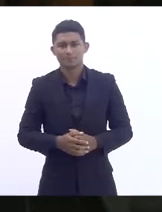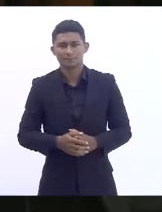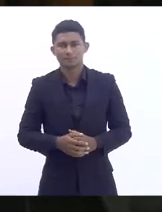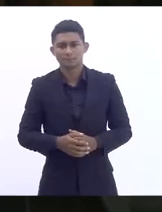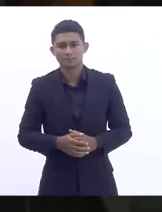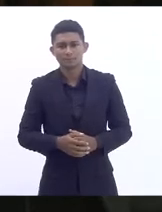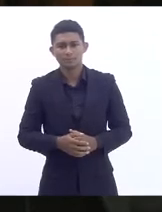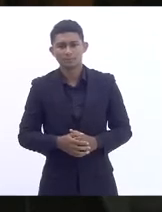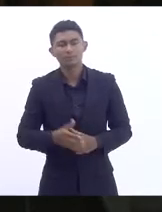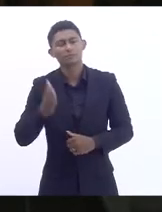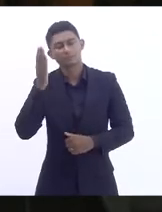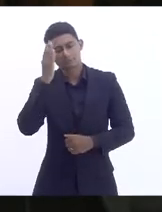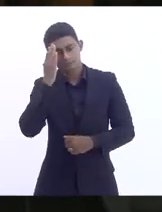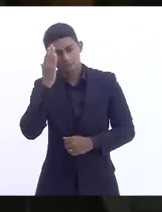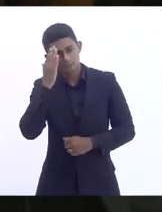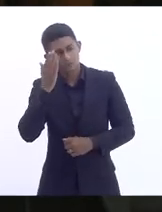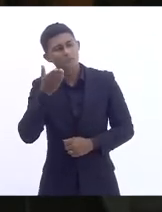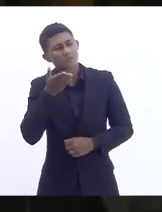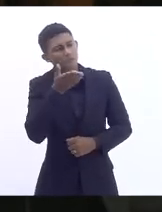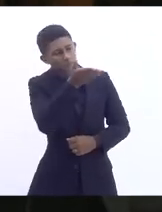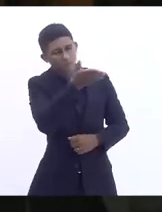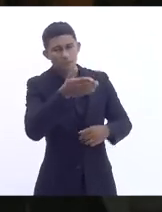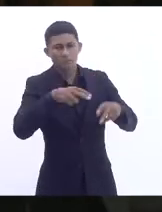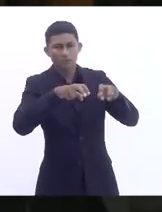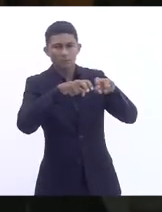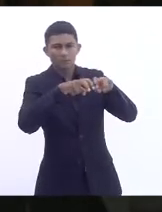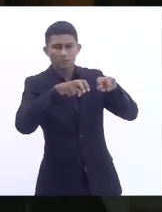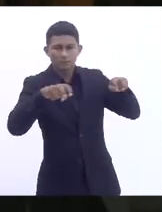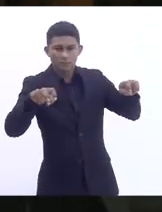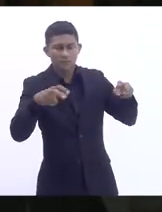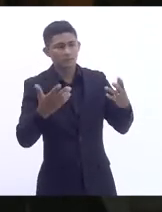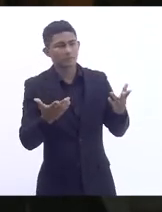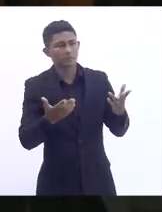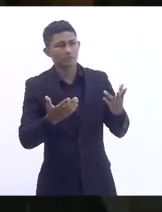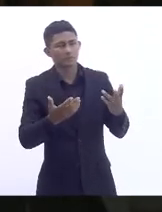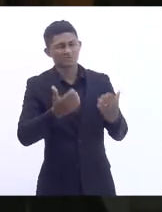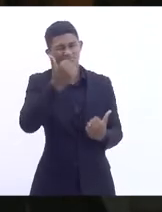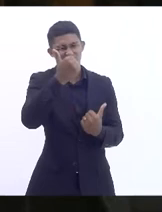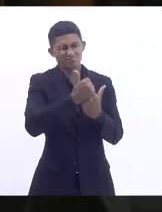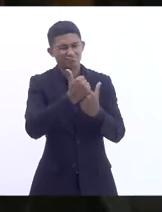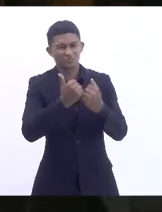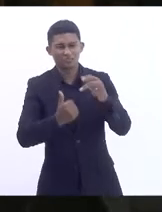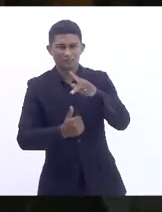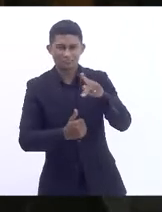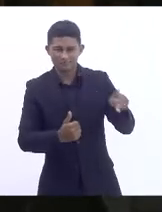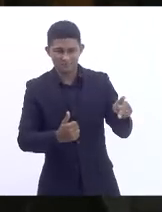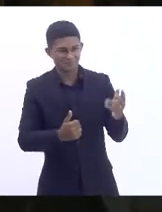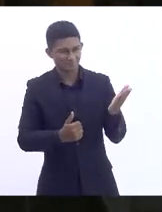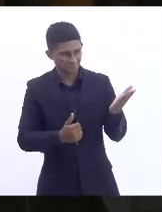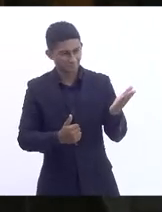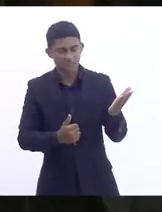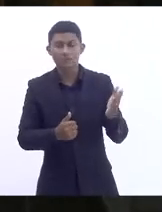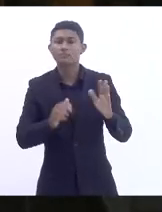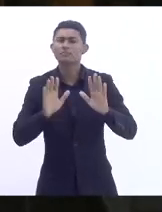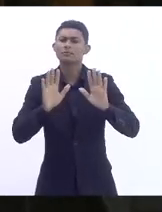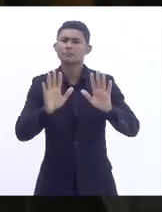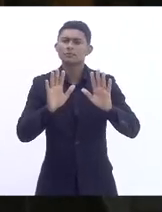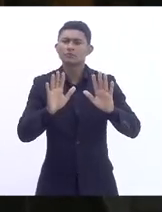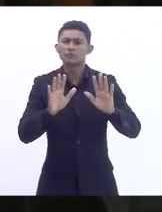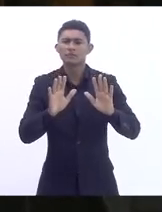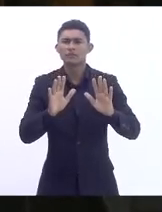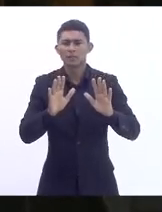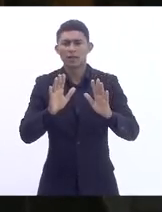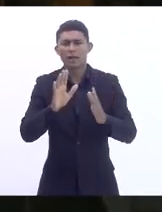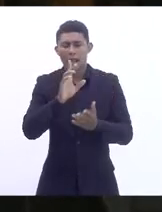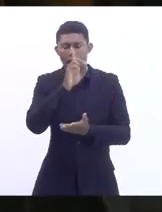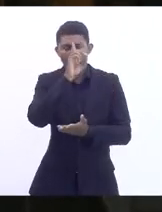mesmo sabendo que Vossa Excelência, sendo da mesa, sendo vice-presidente, enfim, esta decisão é também